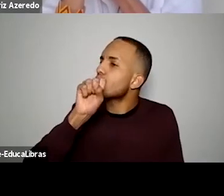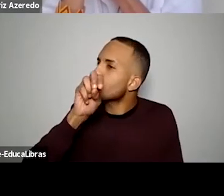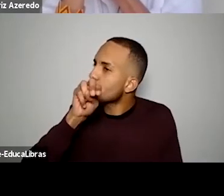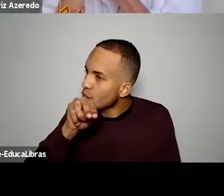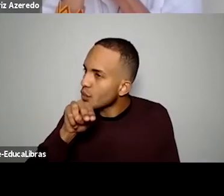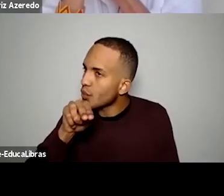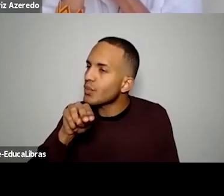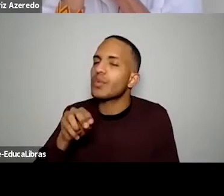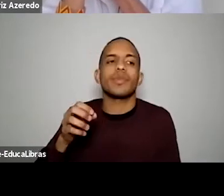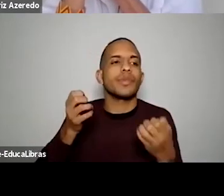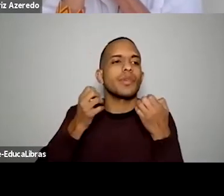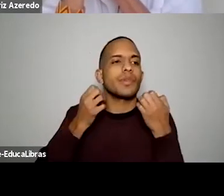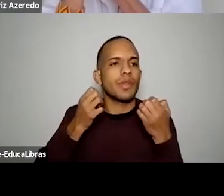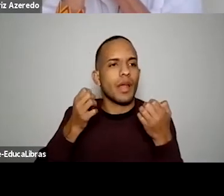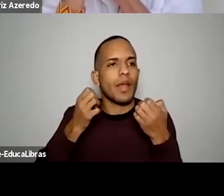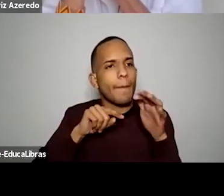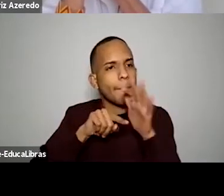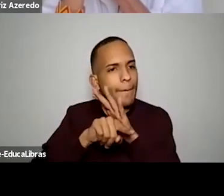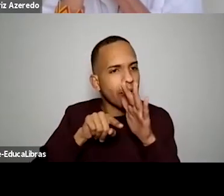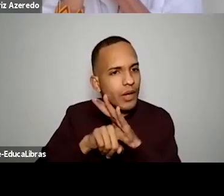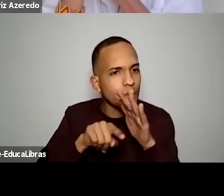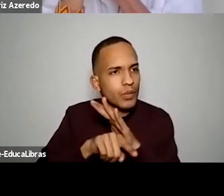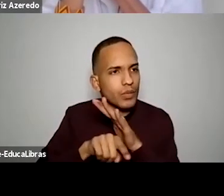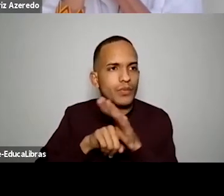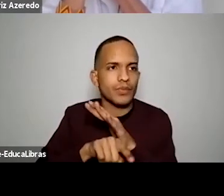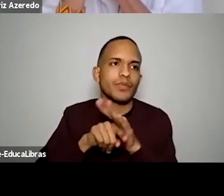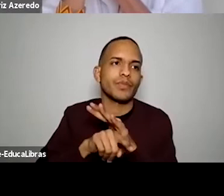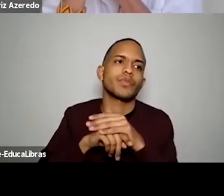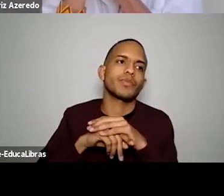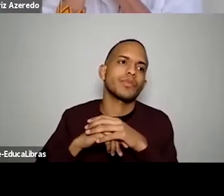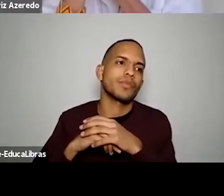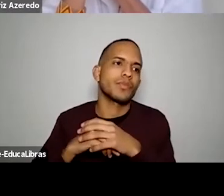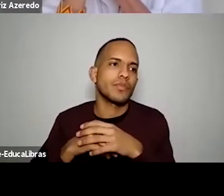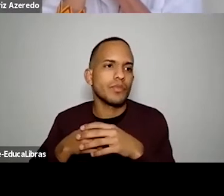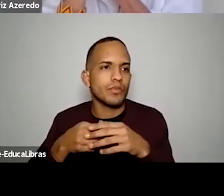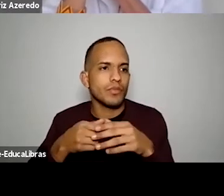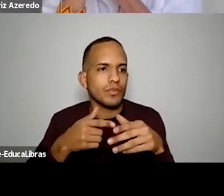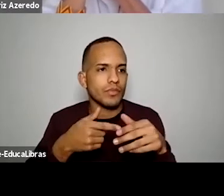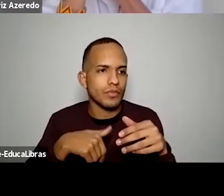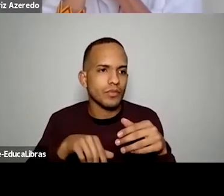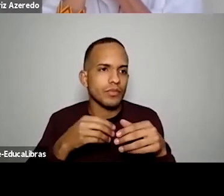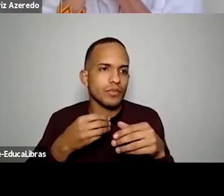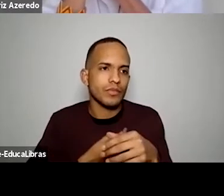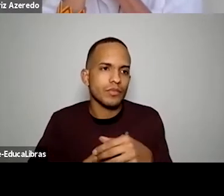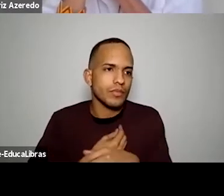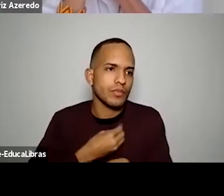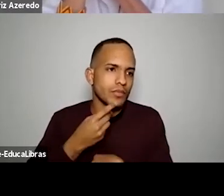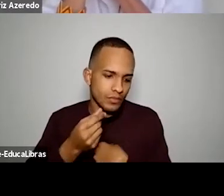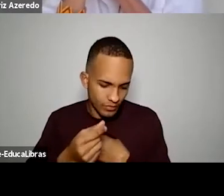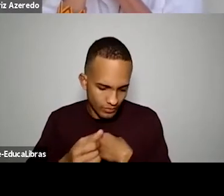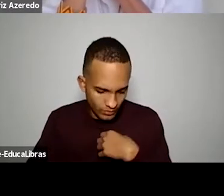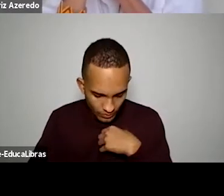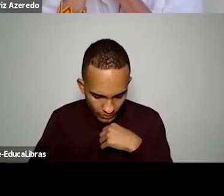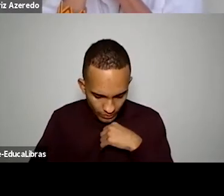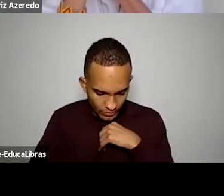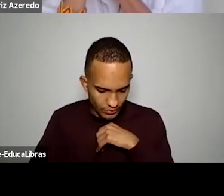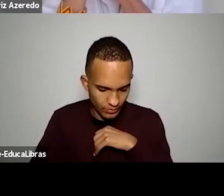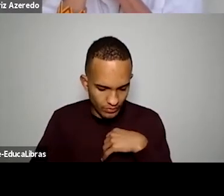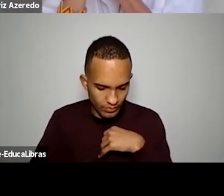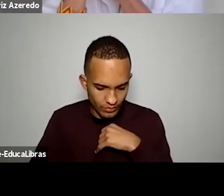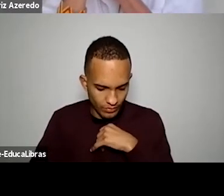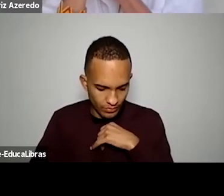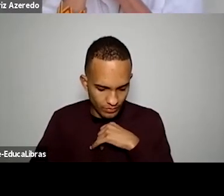Quer que eu relembre a pergunta ou estamos... Não, estamos on. Eu vi que você teve que sair, então só estou te oferecendo. Vamos